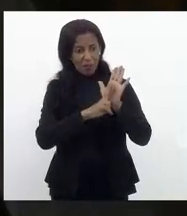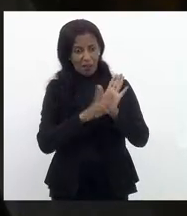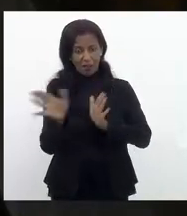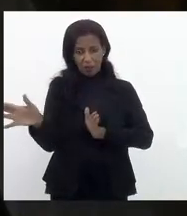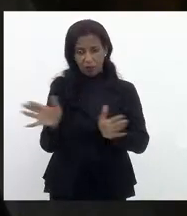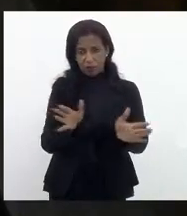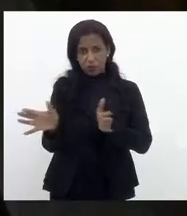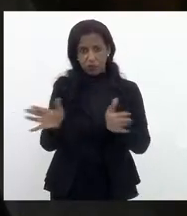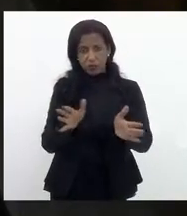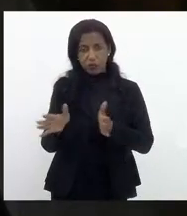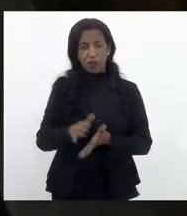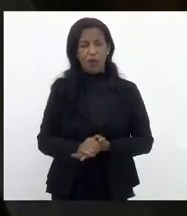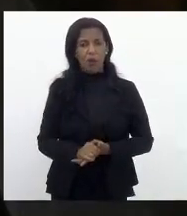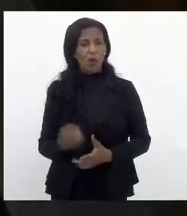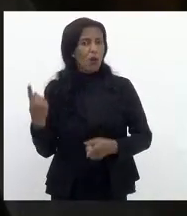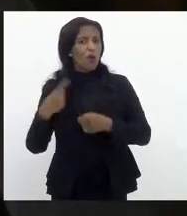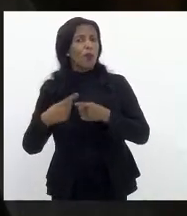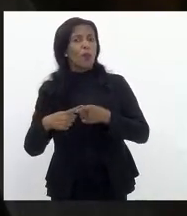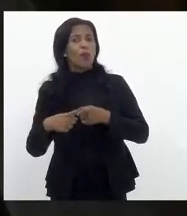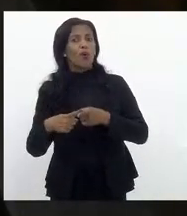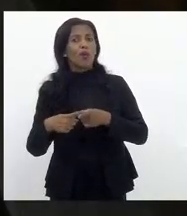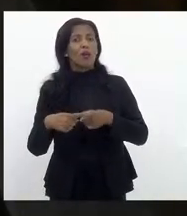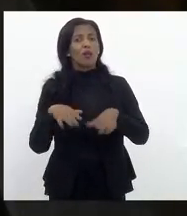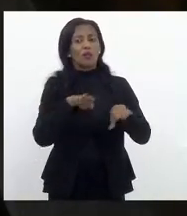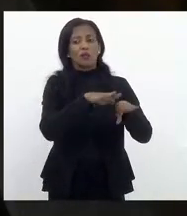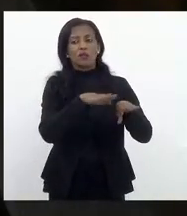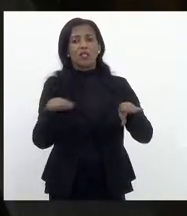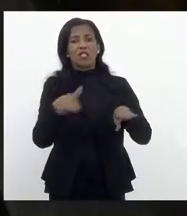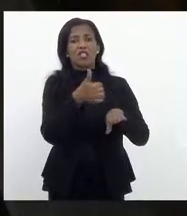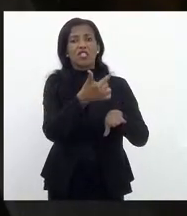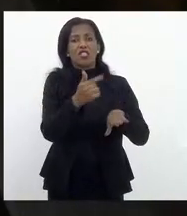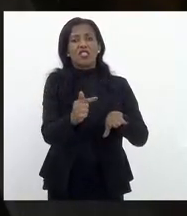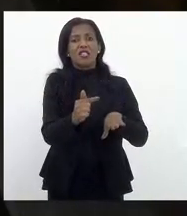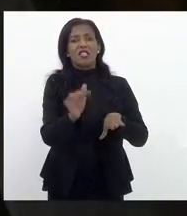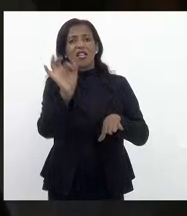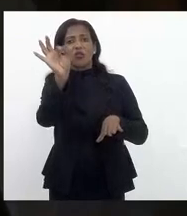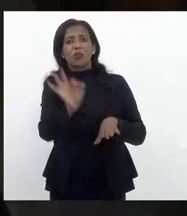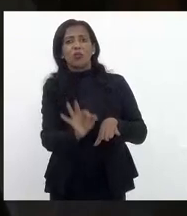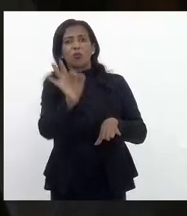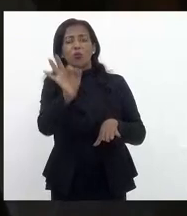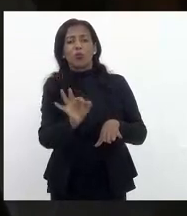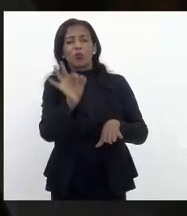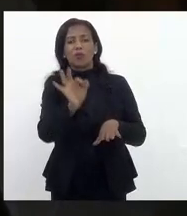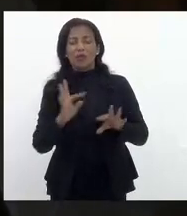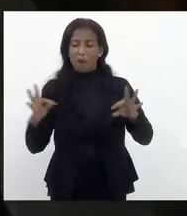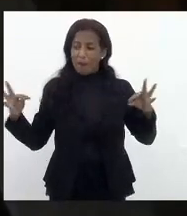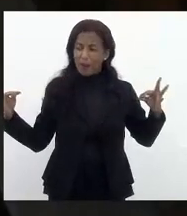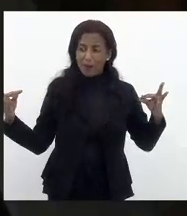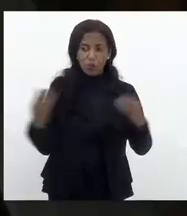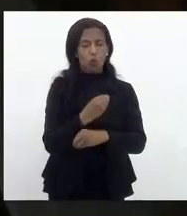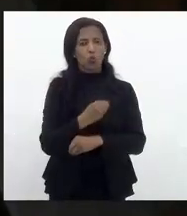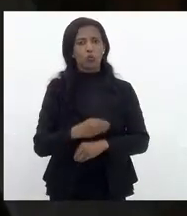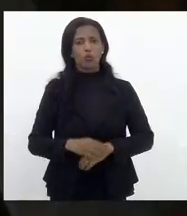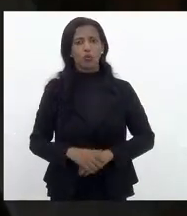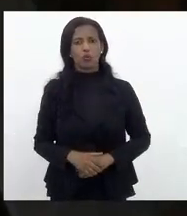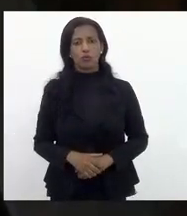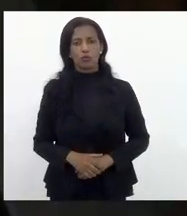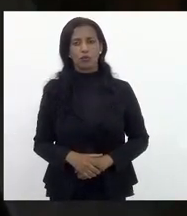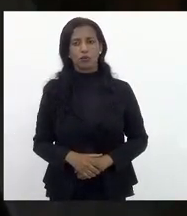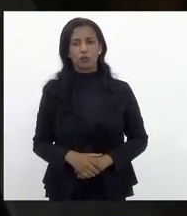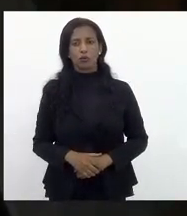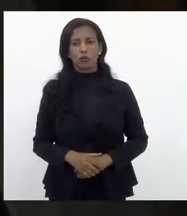de transição porque eu não seja dezessete por cento para todos